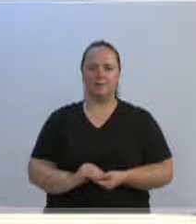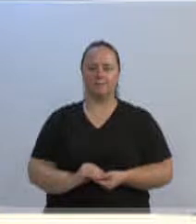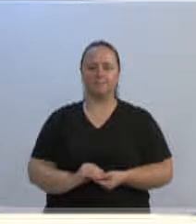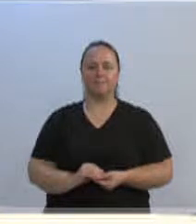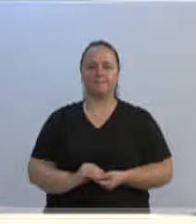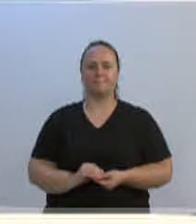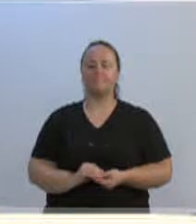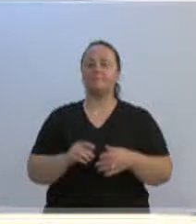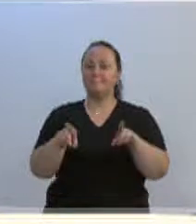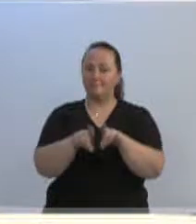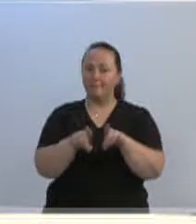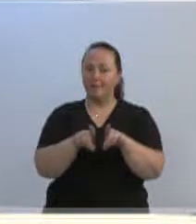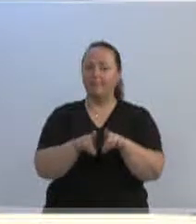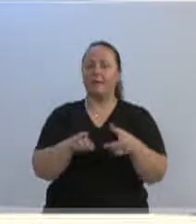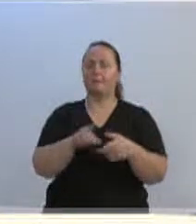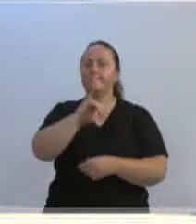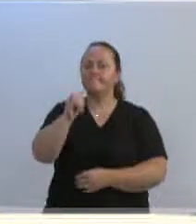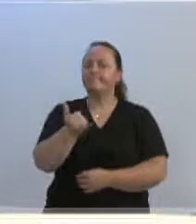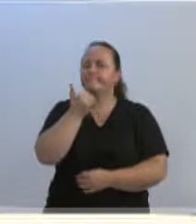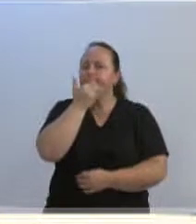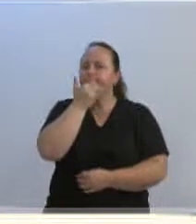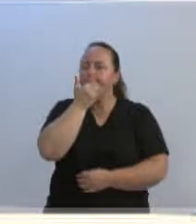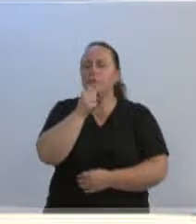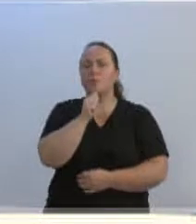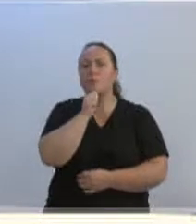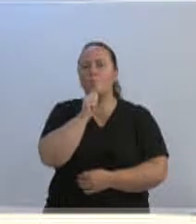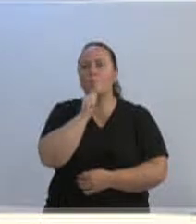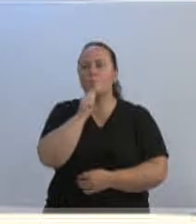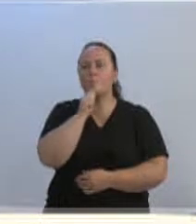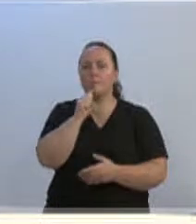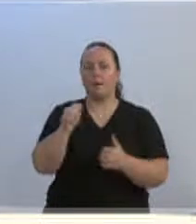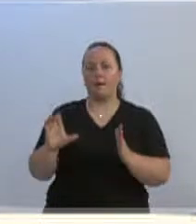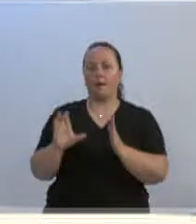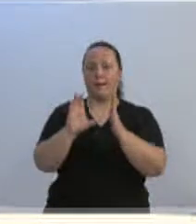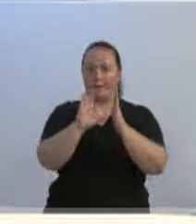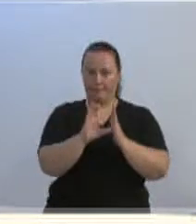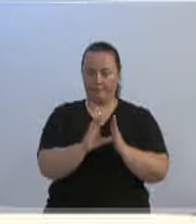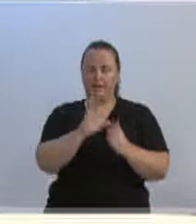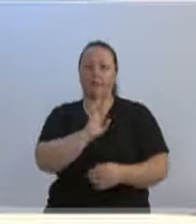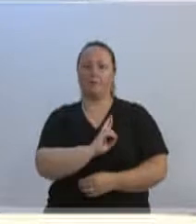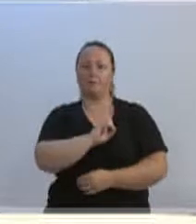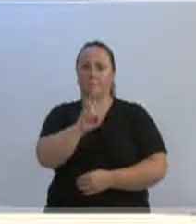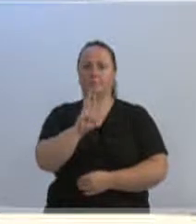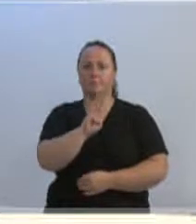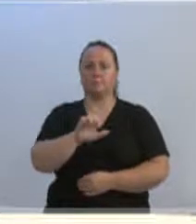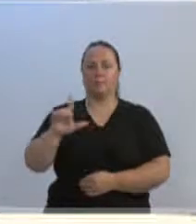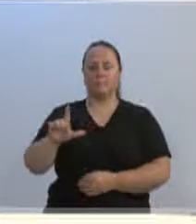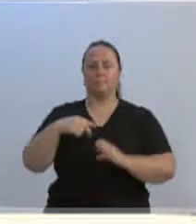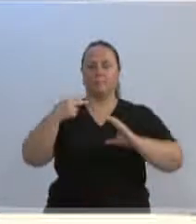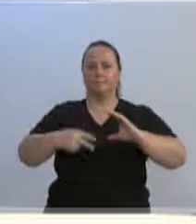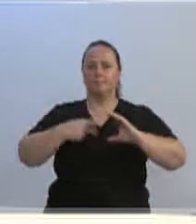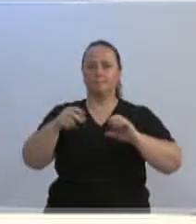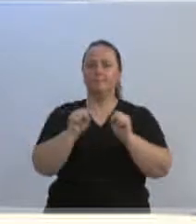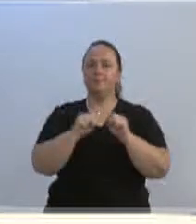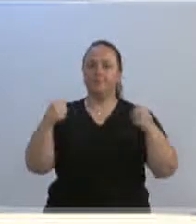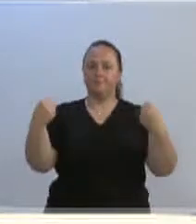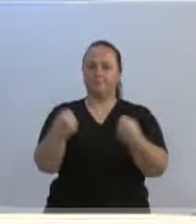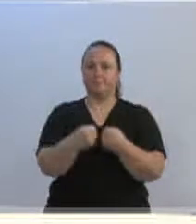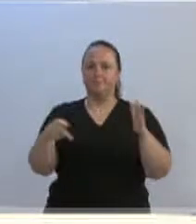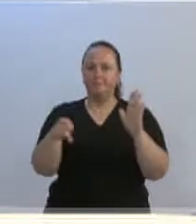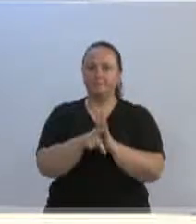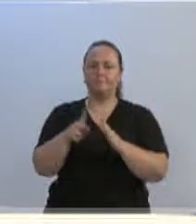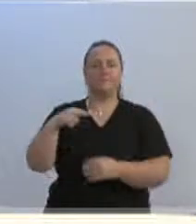quero neste momento também justificar a ausência do vereador caminho que está representando a câmara municipal de blumenau no seminário de vereadores